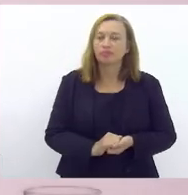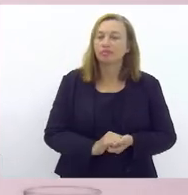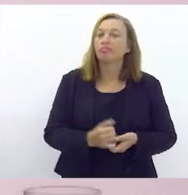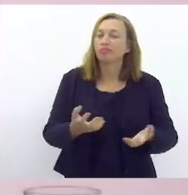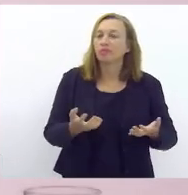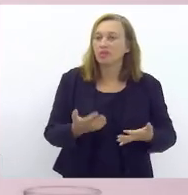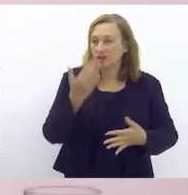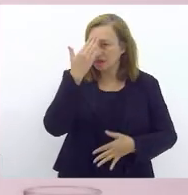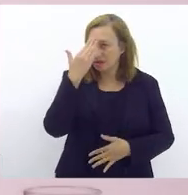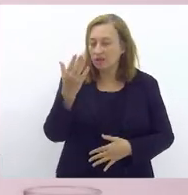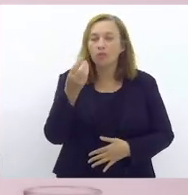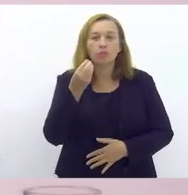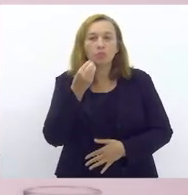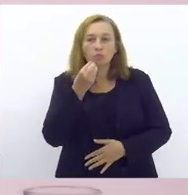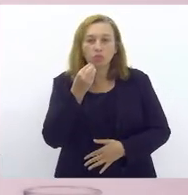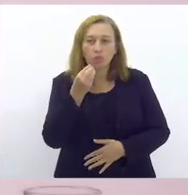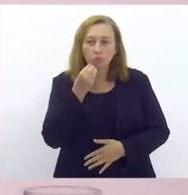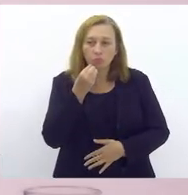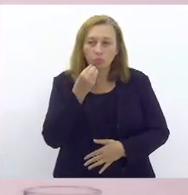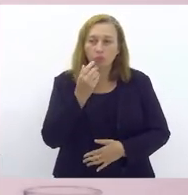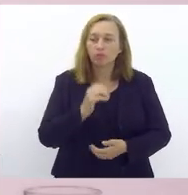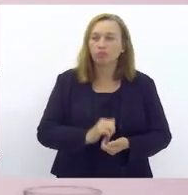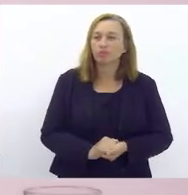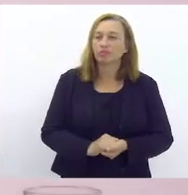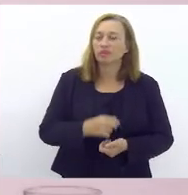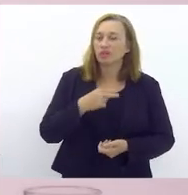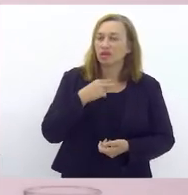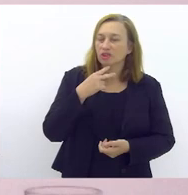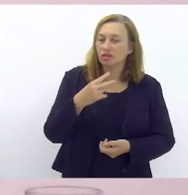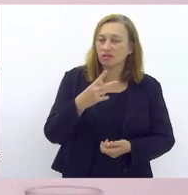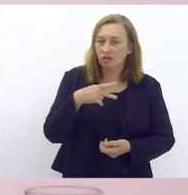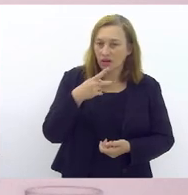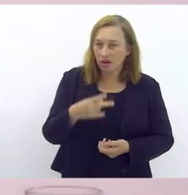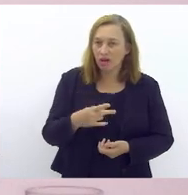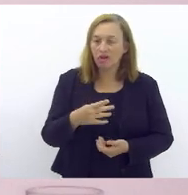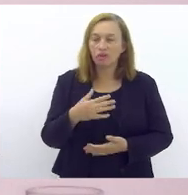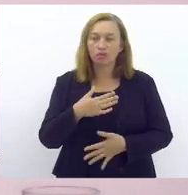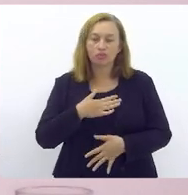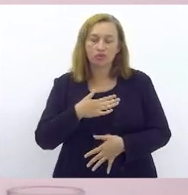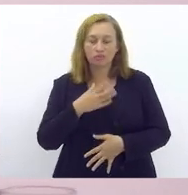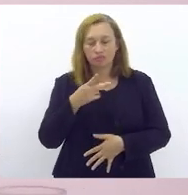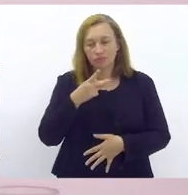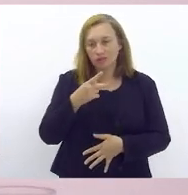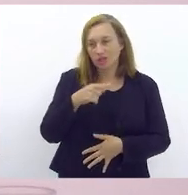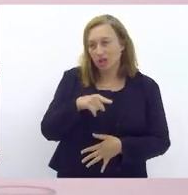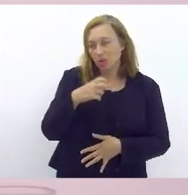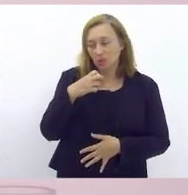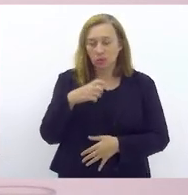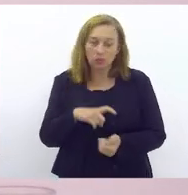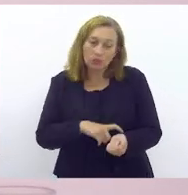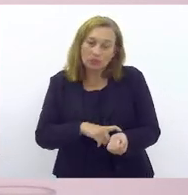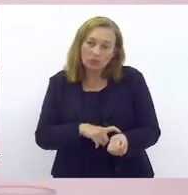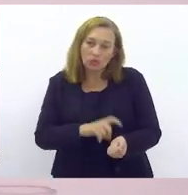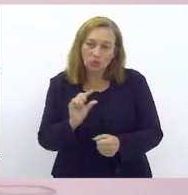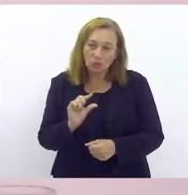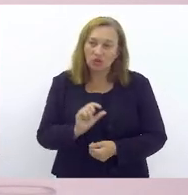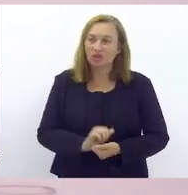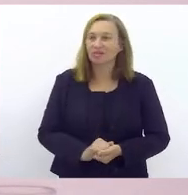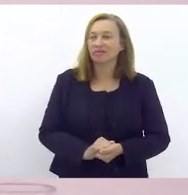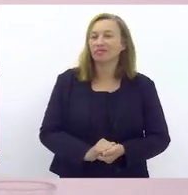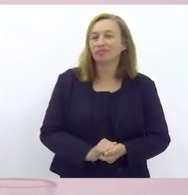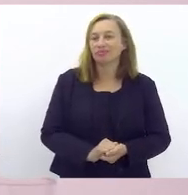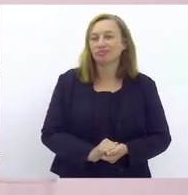Quero agradecer a oportunidade me dada para estar aqui presente. Confesso que também estou meio nervoso